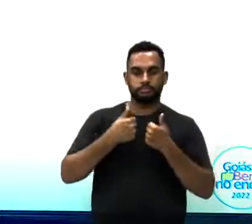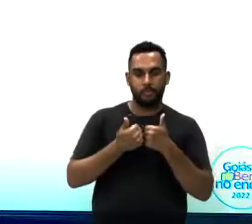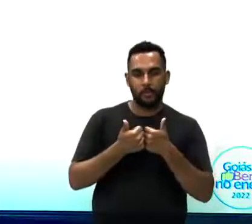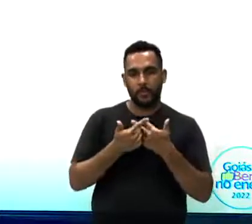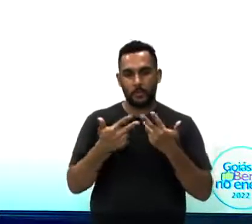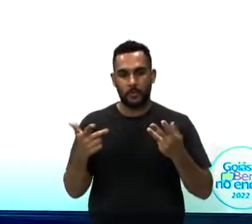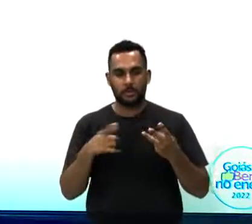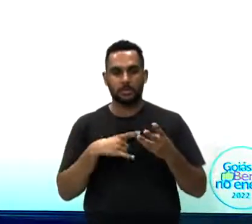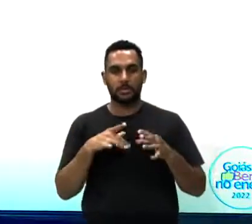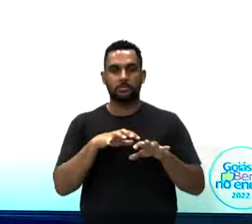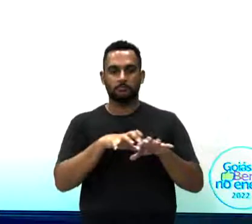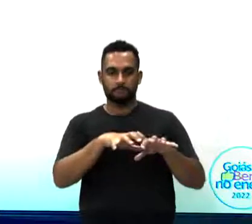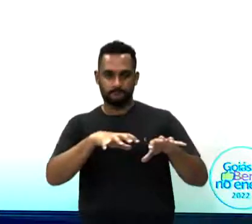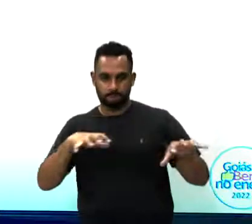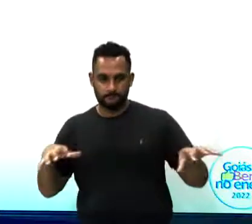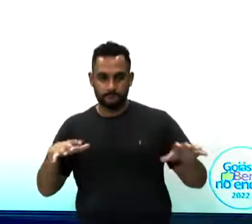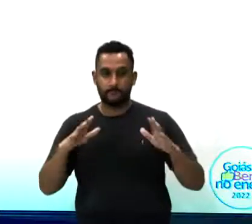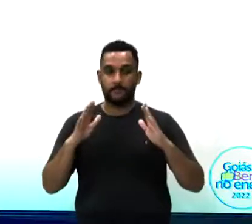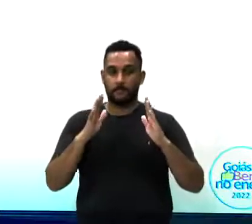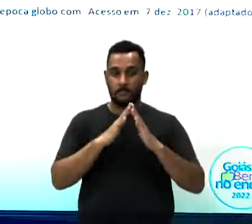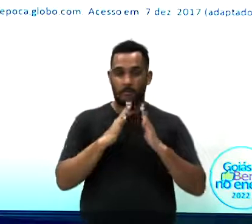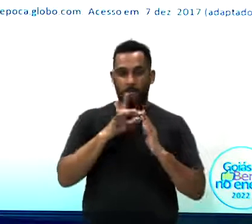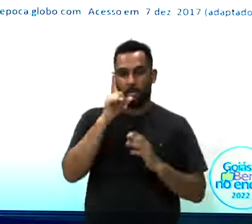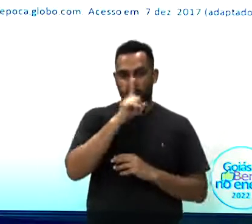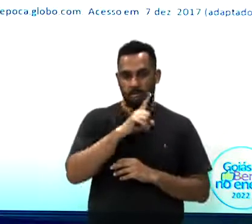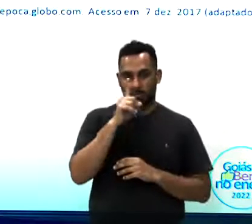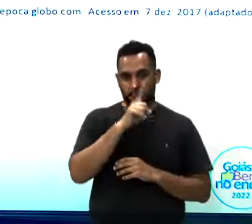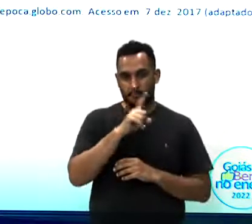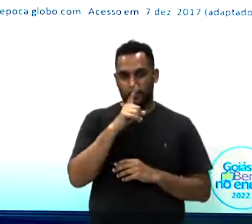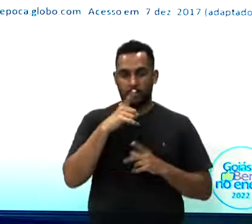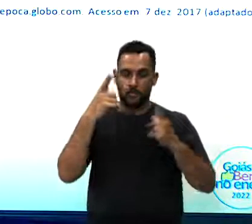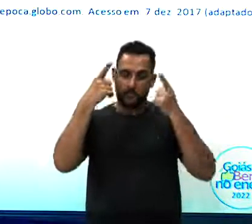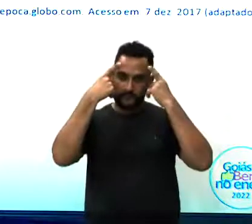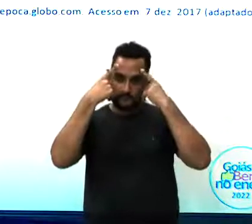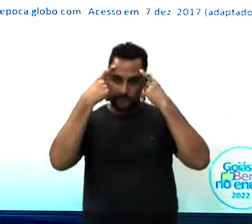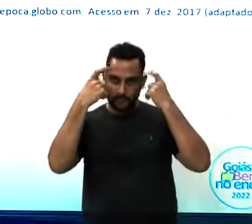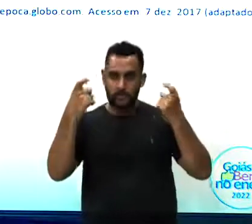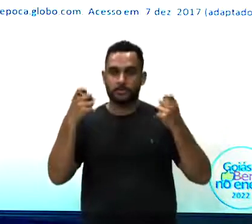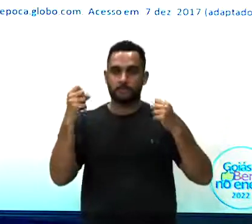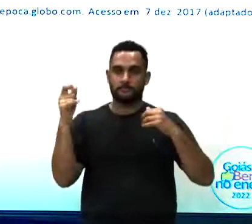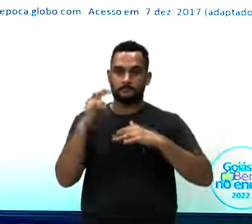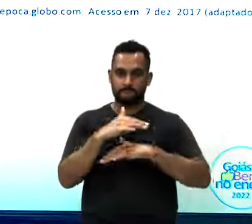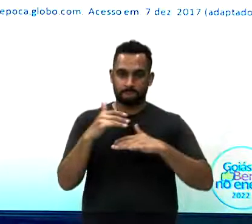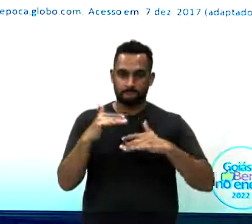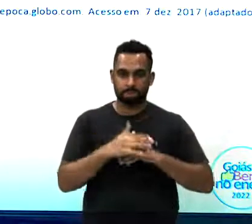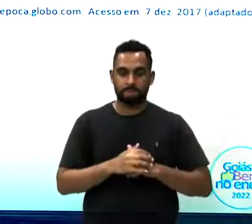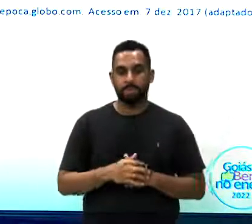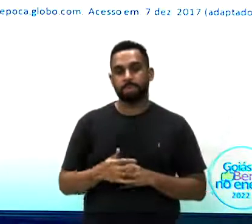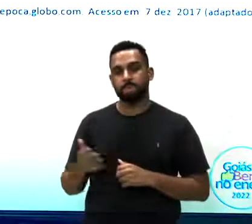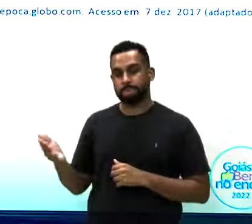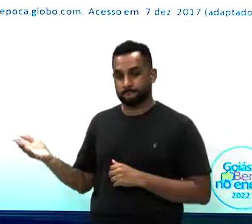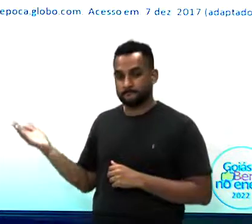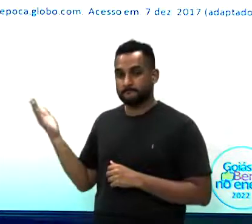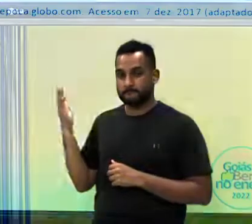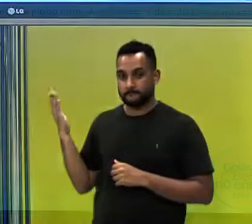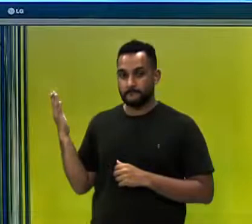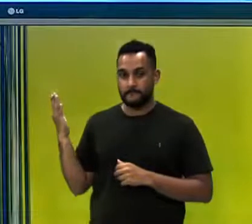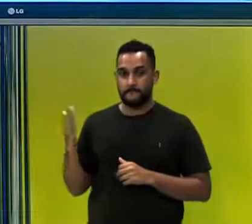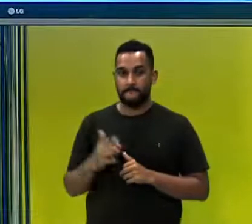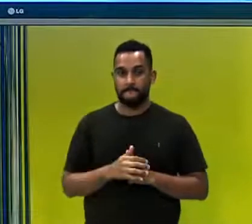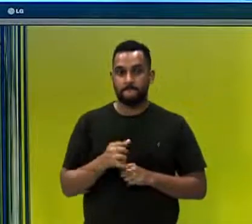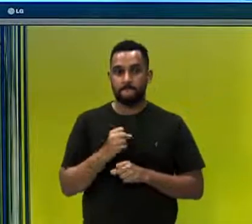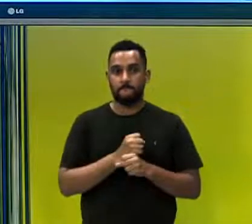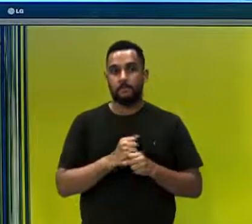desigualdade, segregação espacial, moradias precárias e violência urbana. Aqui nessa questão do Enem, questão